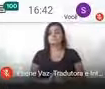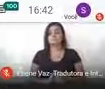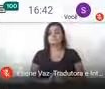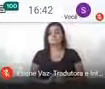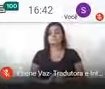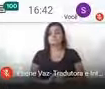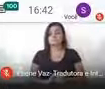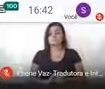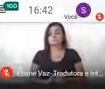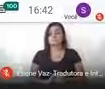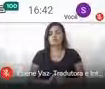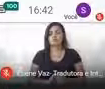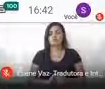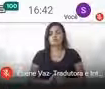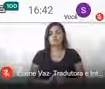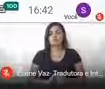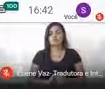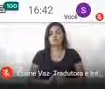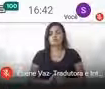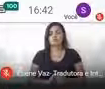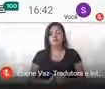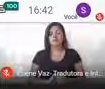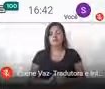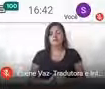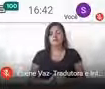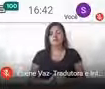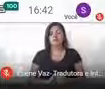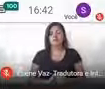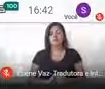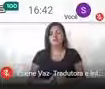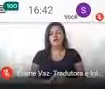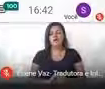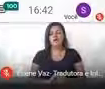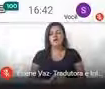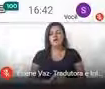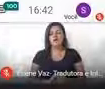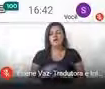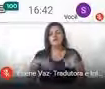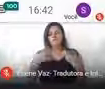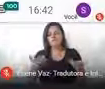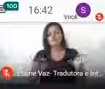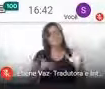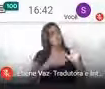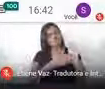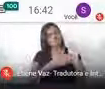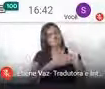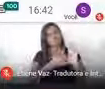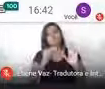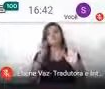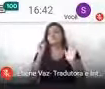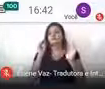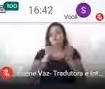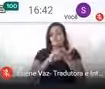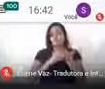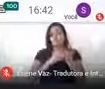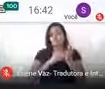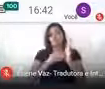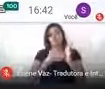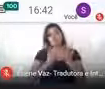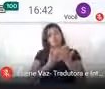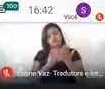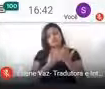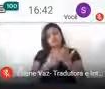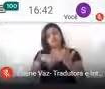E está aí essa proposta, né, que penso que precisa ainda de mais estudos que